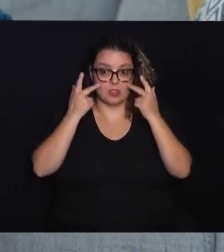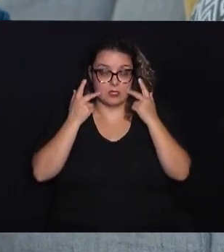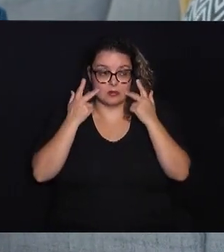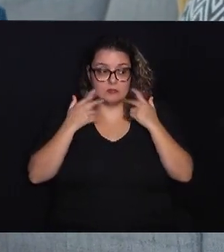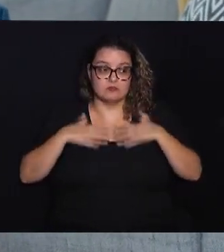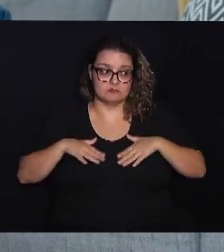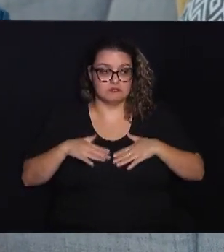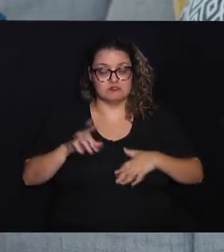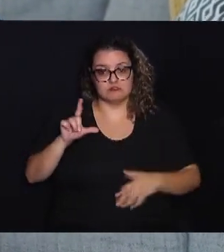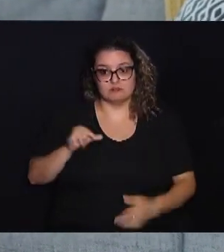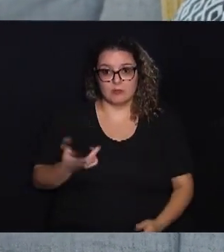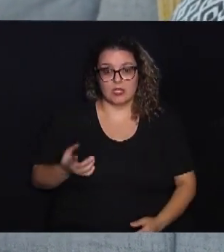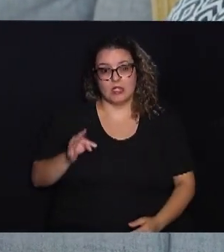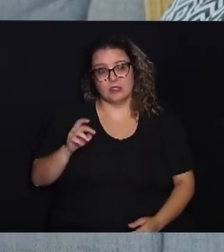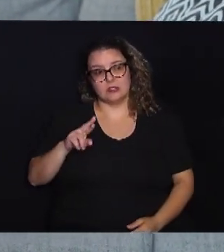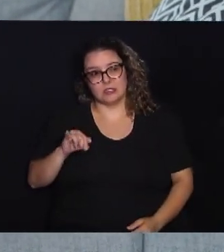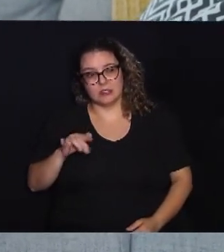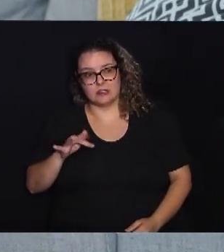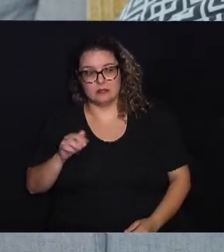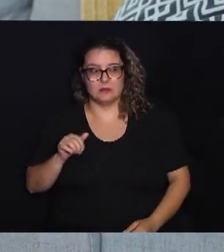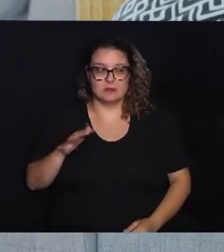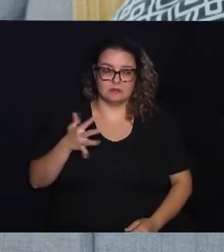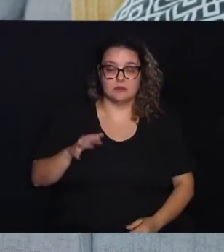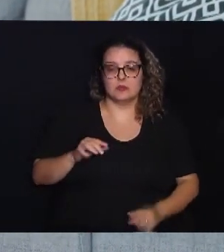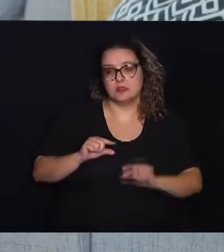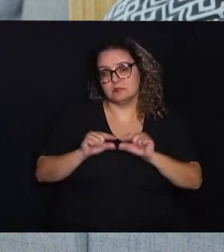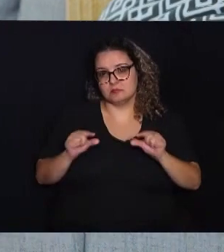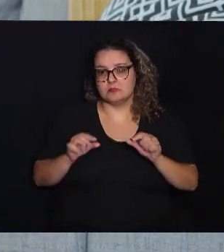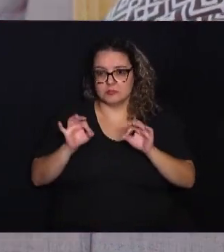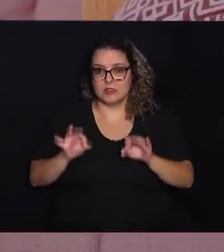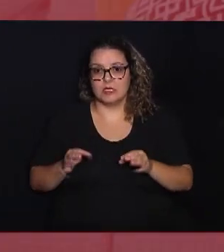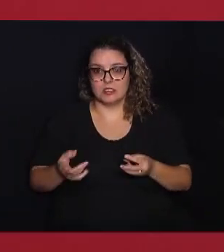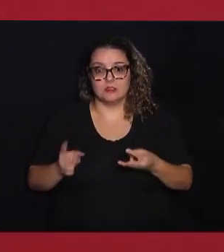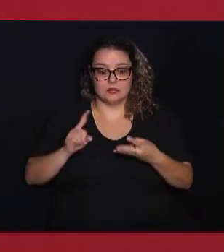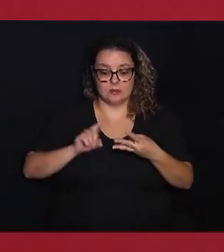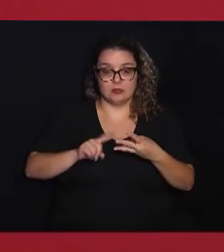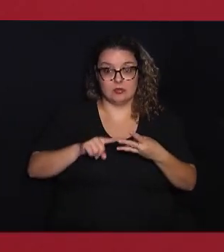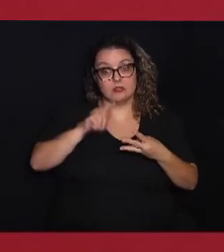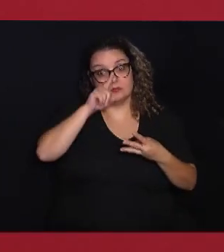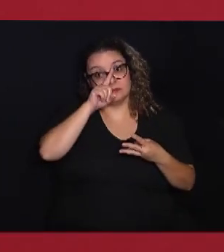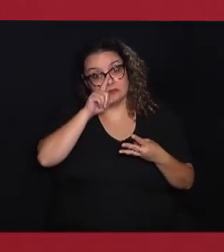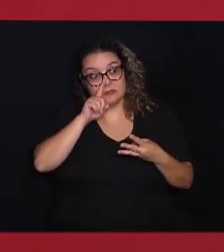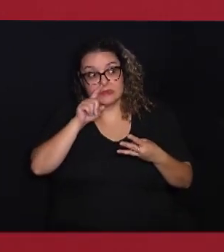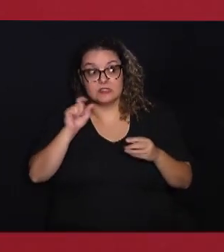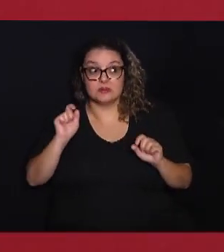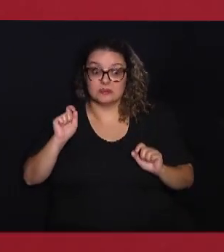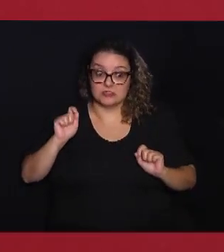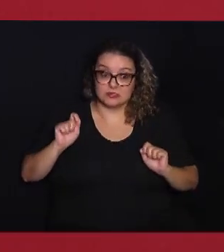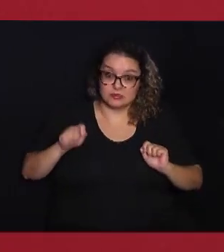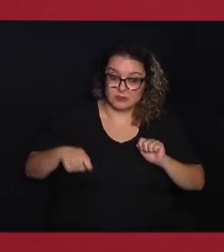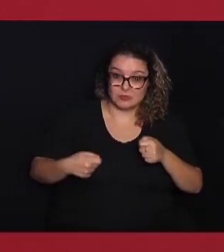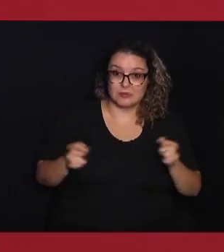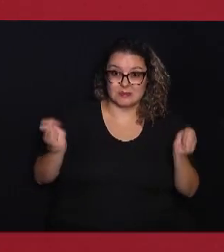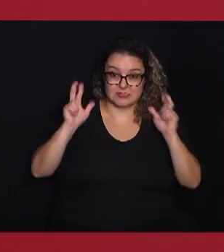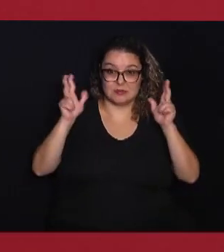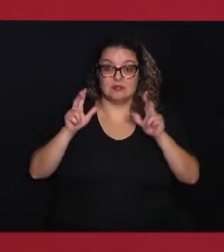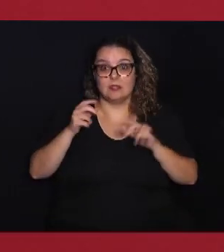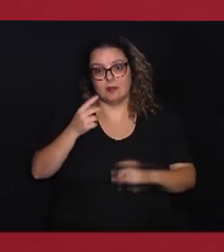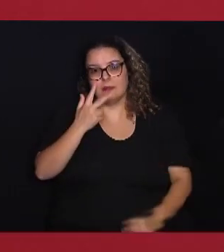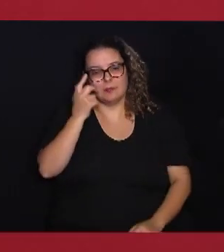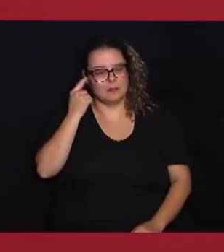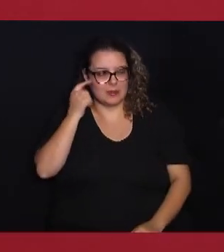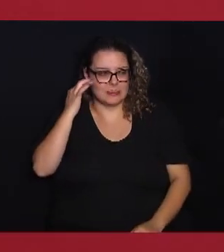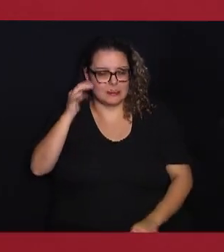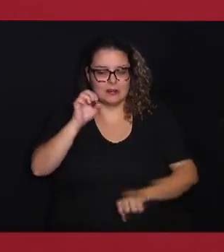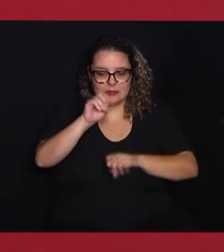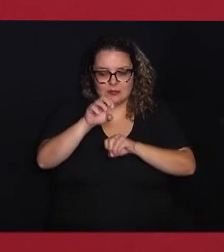de estar tranquilo, a tarifa vai ficar no preço correto, vamos dizer assim. A bandeira amarela, que é um sinal de alerta, imagina o semáforo